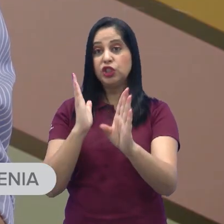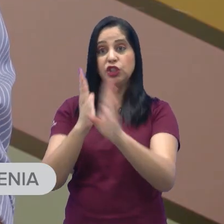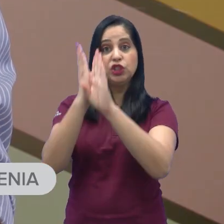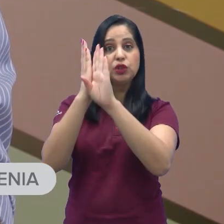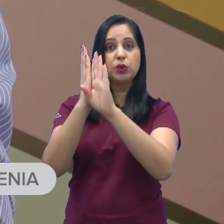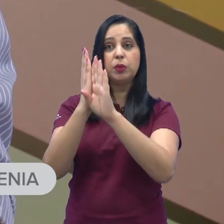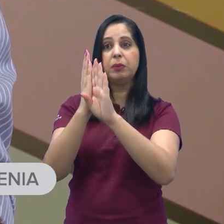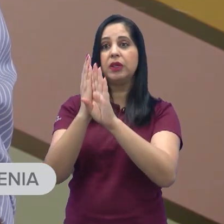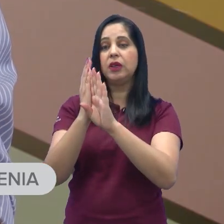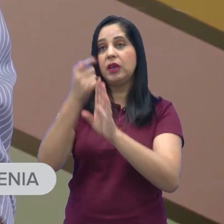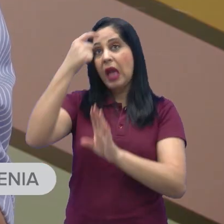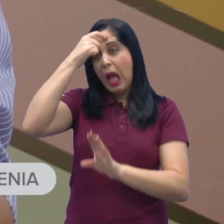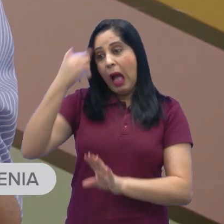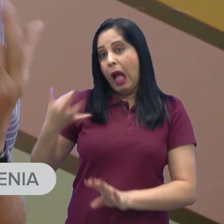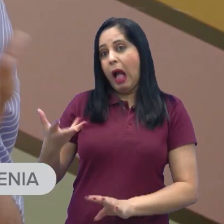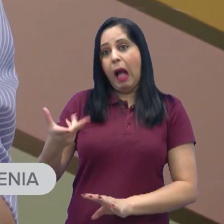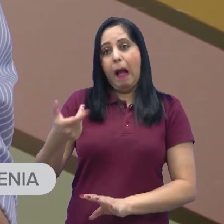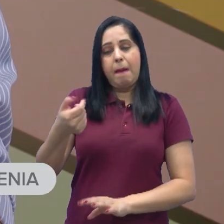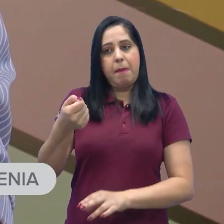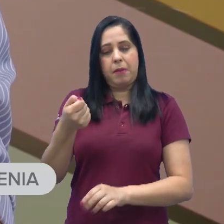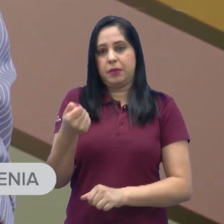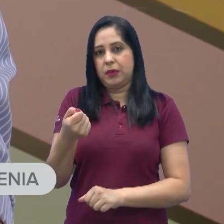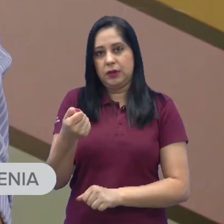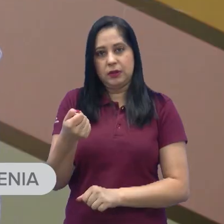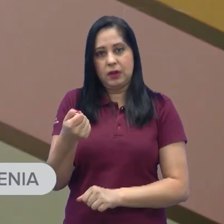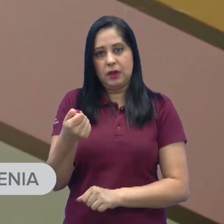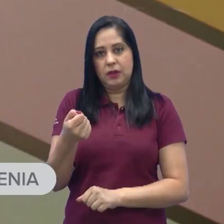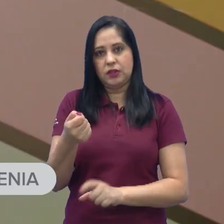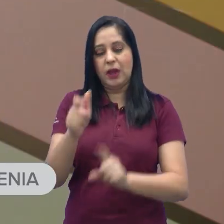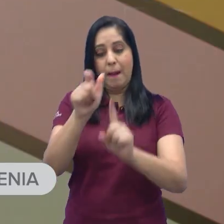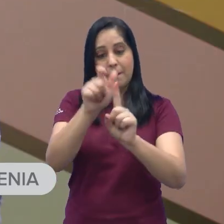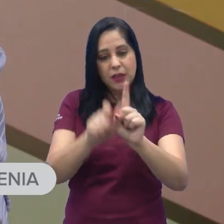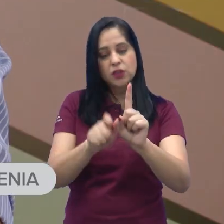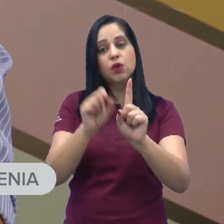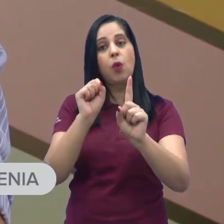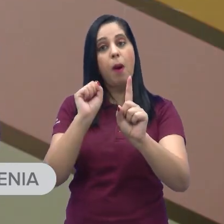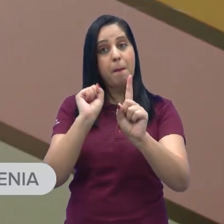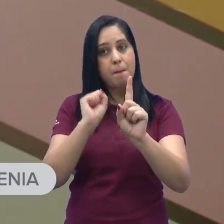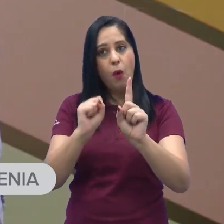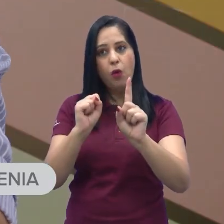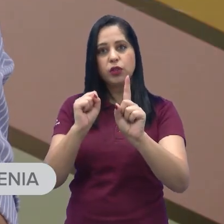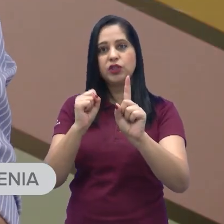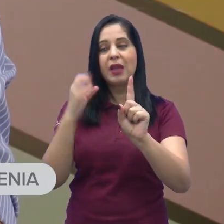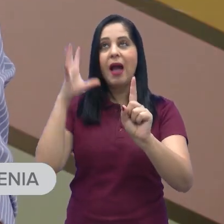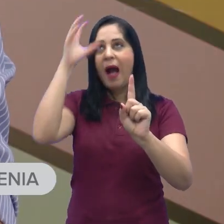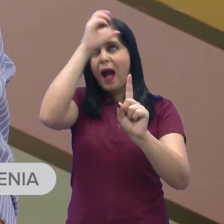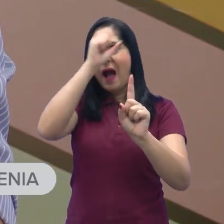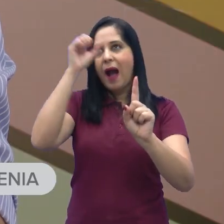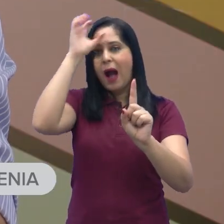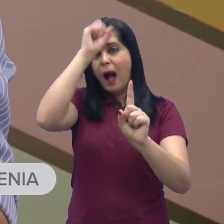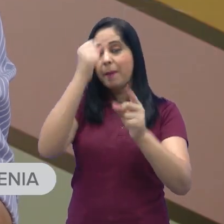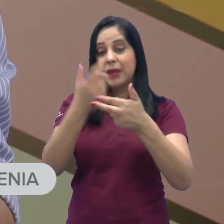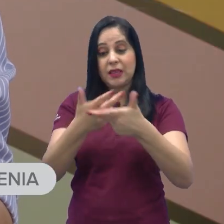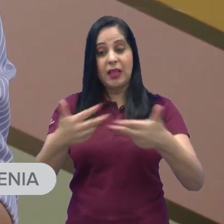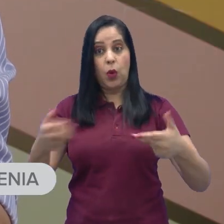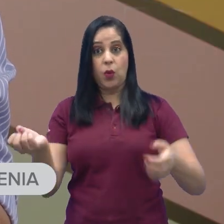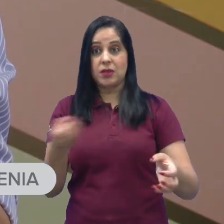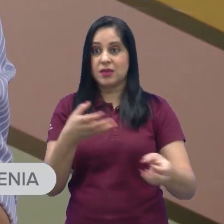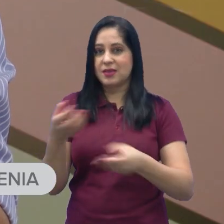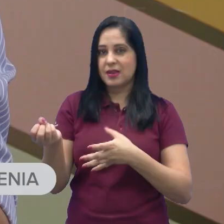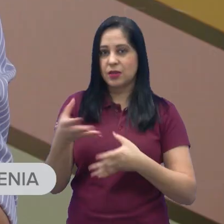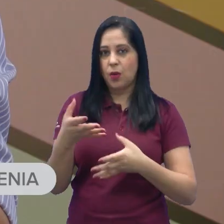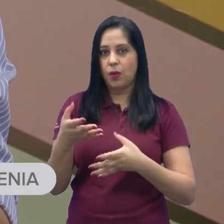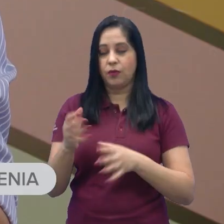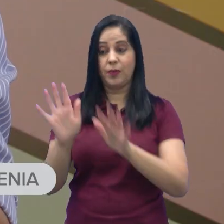vai poder passar experiências, ela vai poder aprender com os outros. E a família